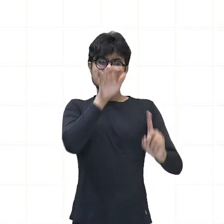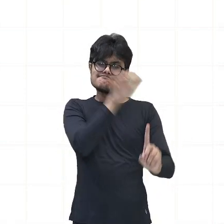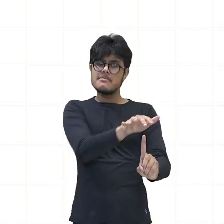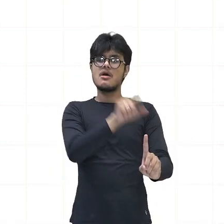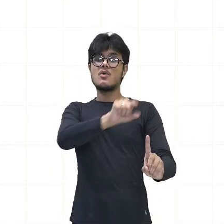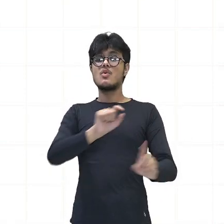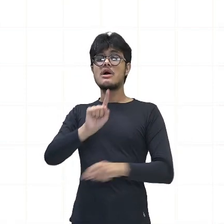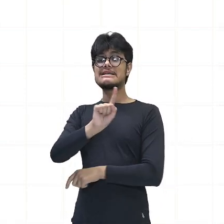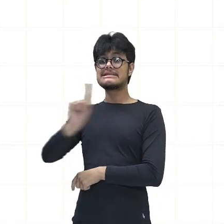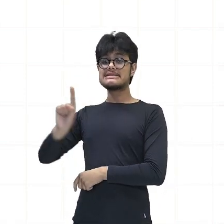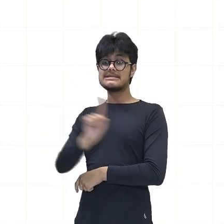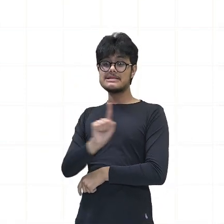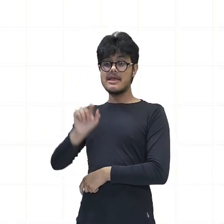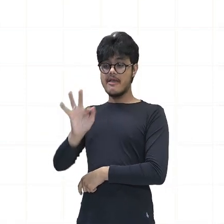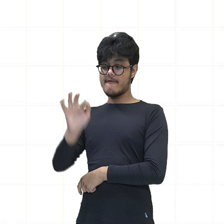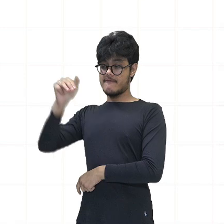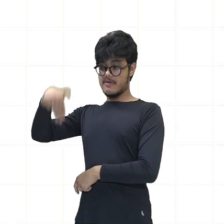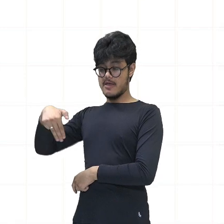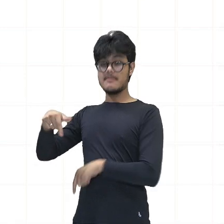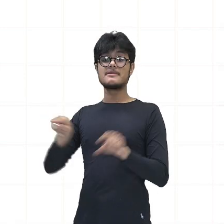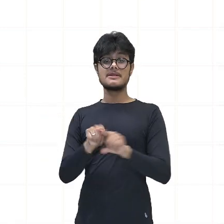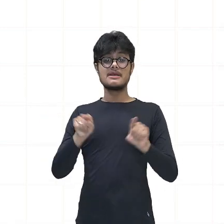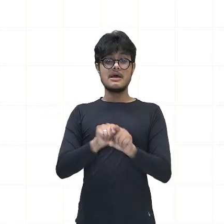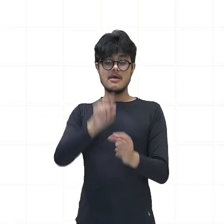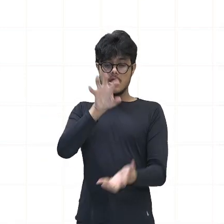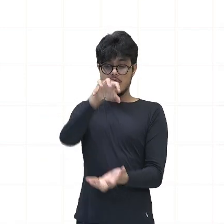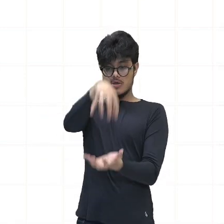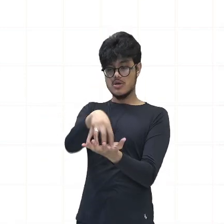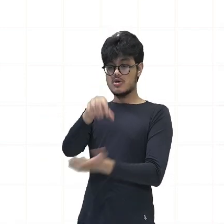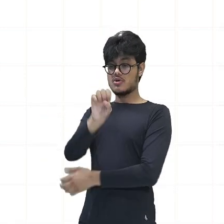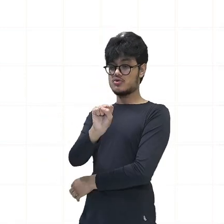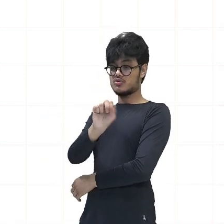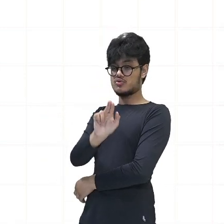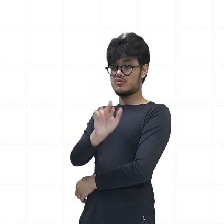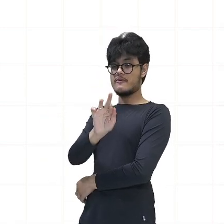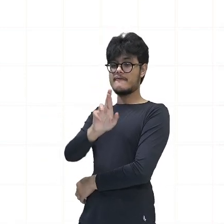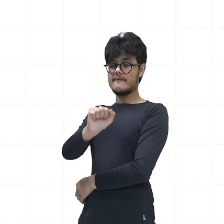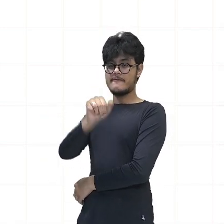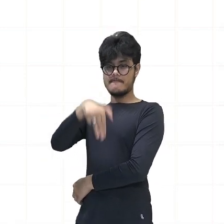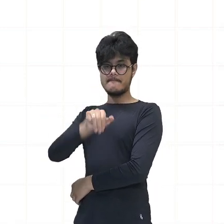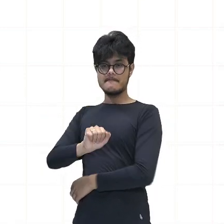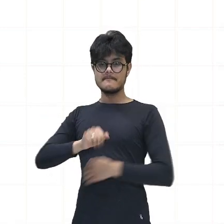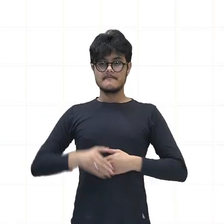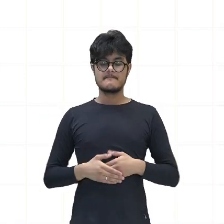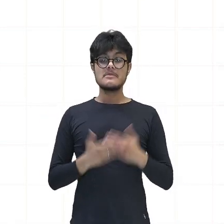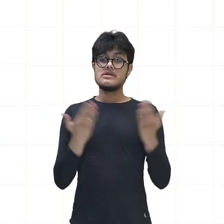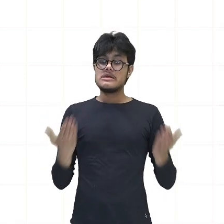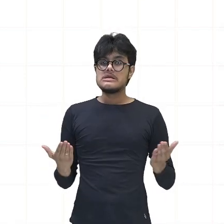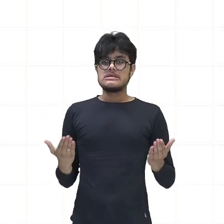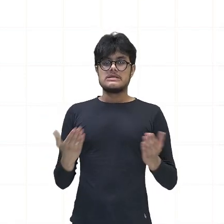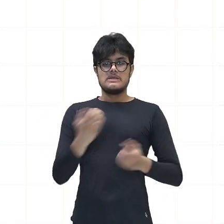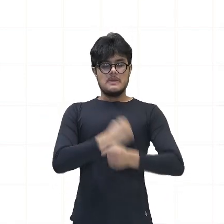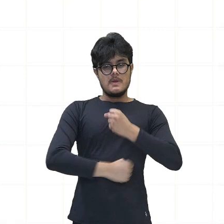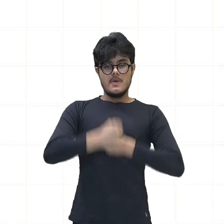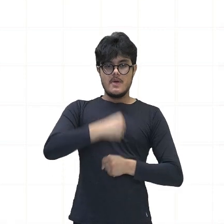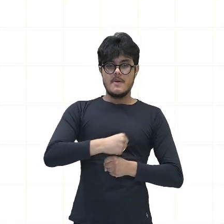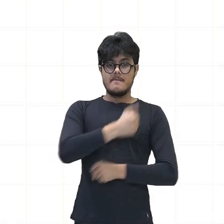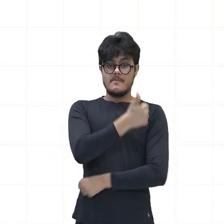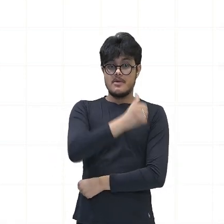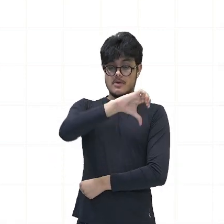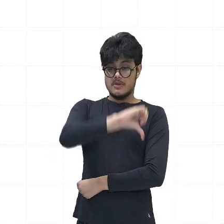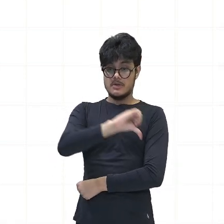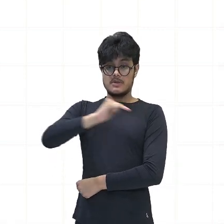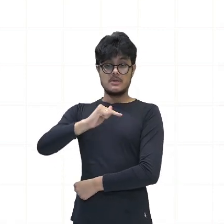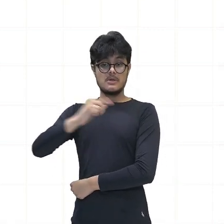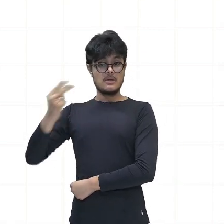criar a SUDAM, que é a Superintendência de Desenvolvimento da Amazônia. Então, em 1972,